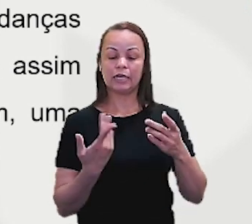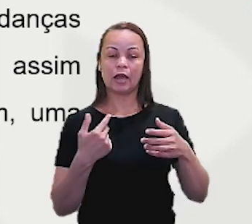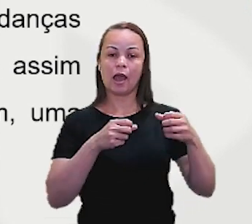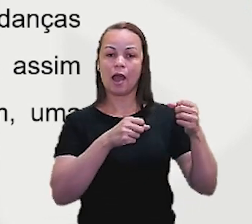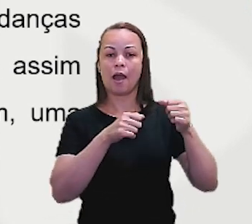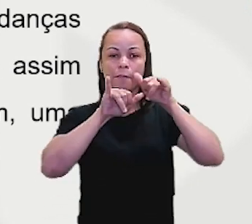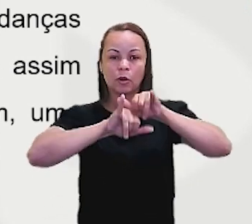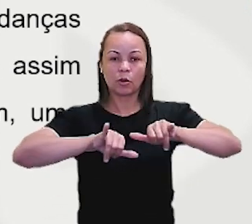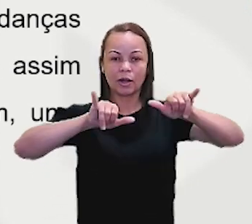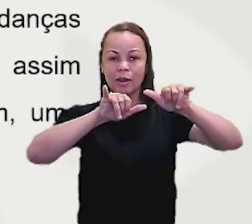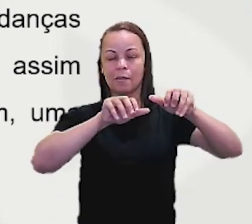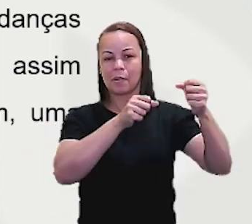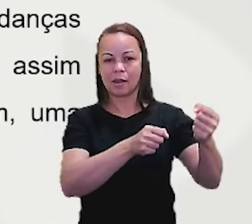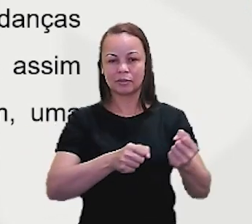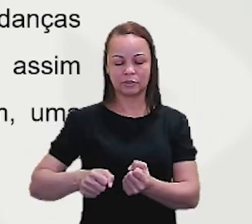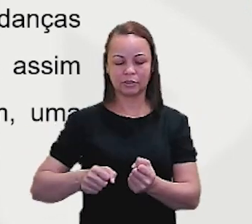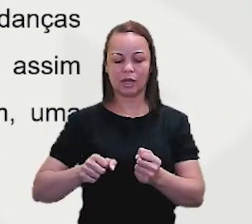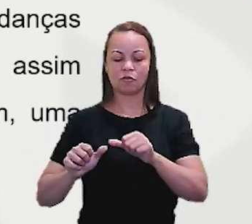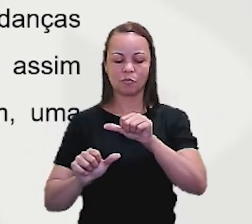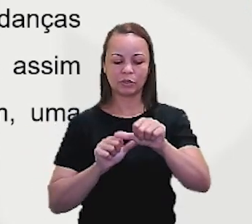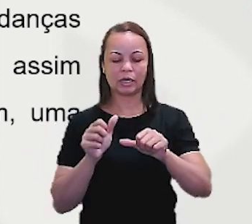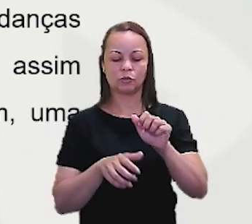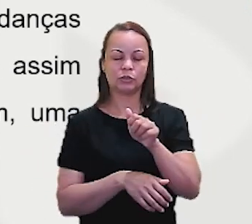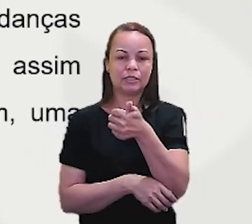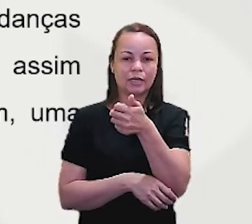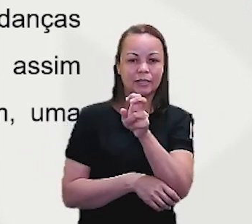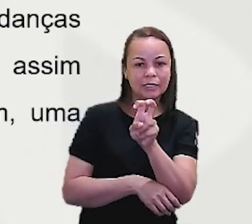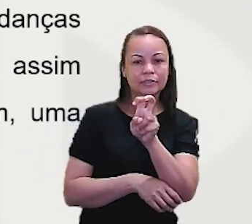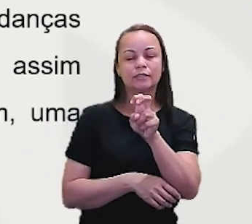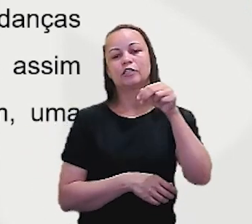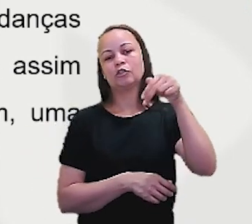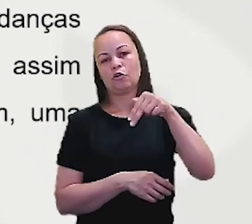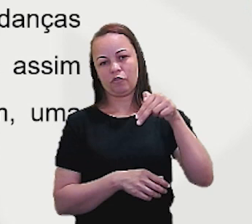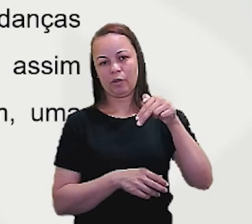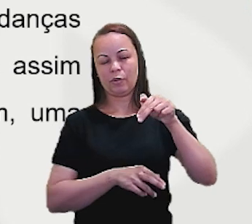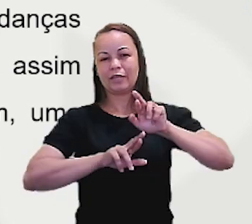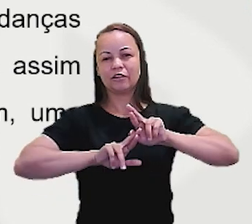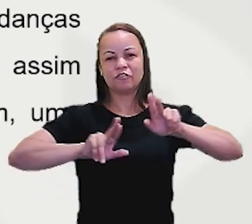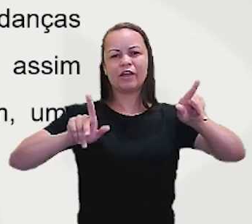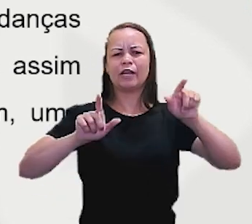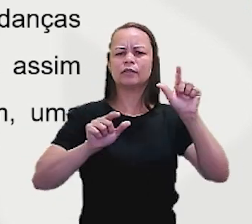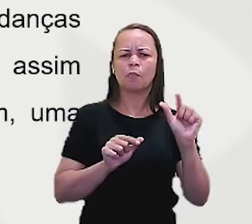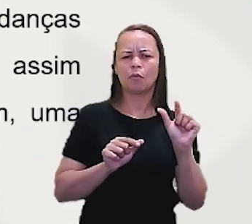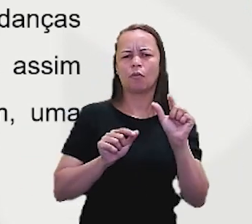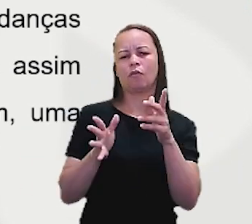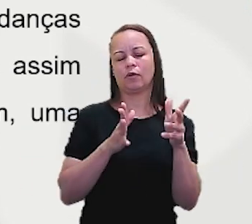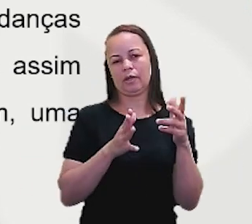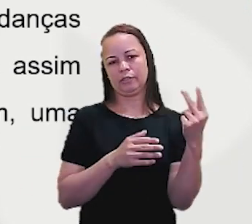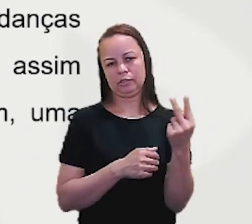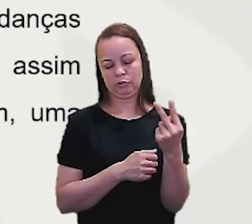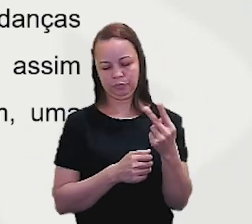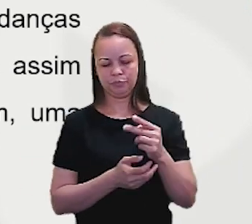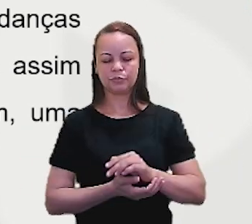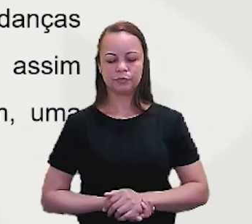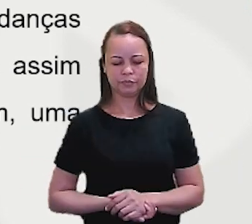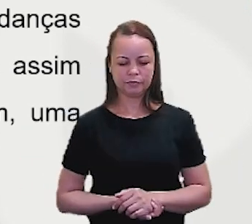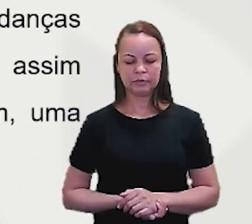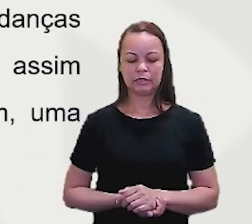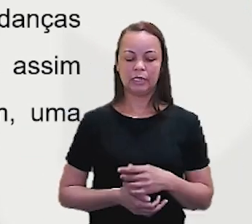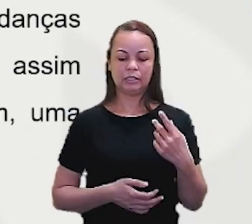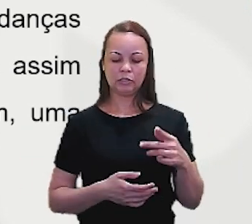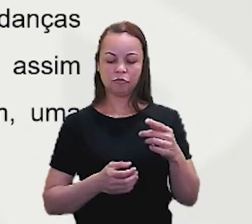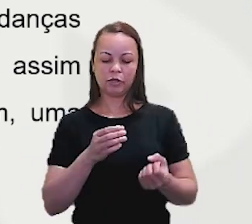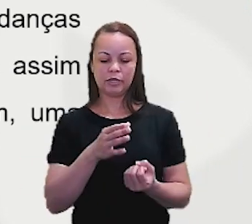Então, foram poucos dias de diferença entre um e outro. E foi produzida por Raimundo Teixeira